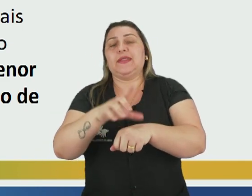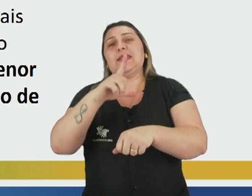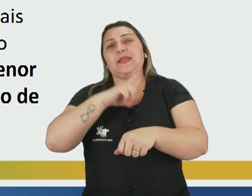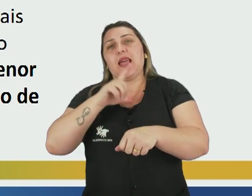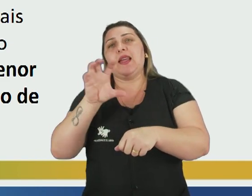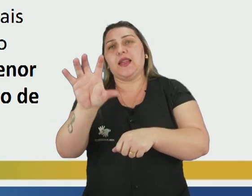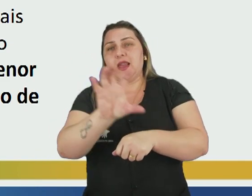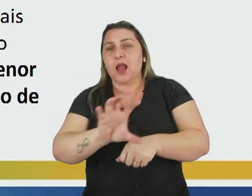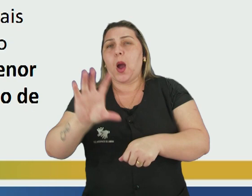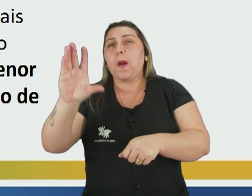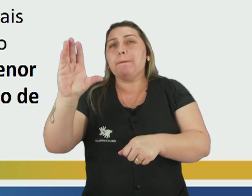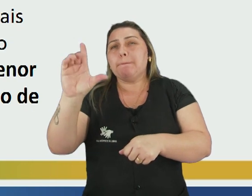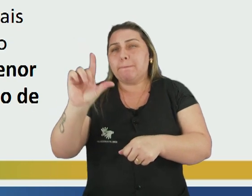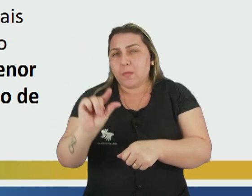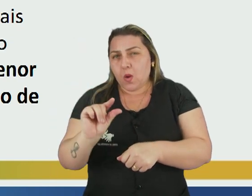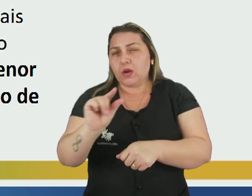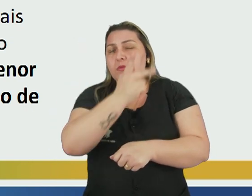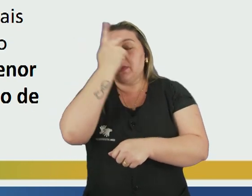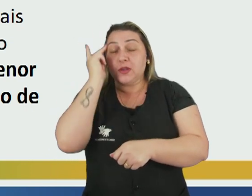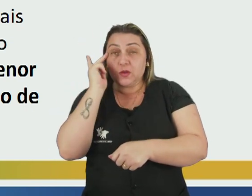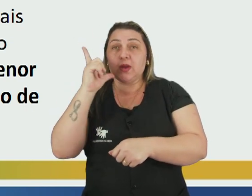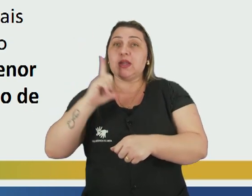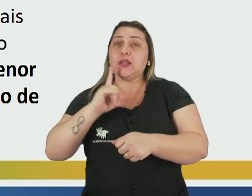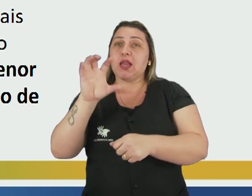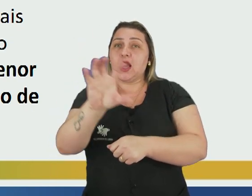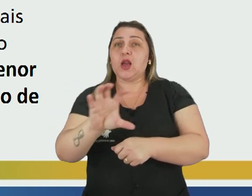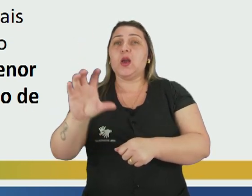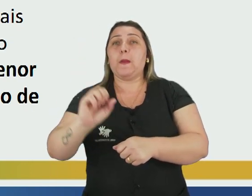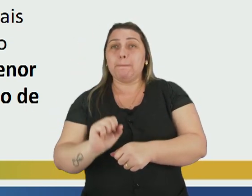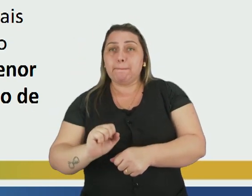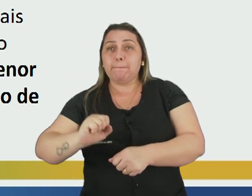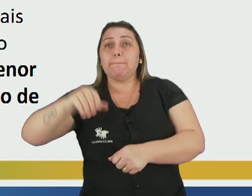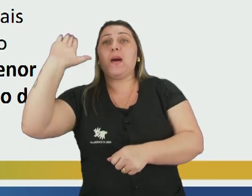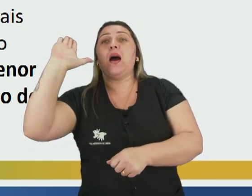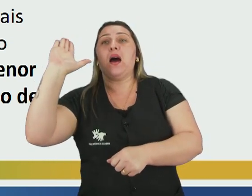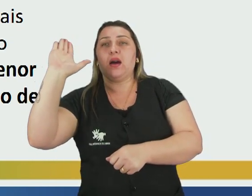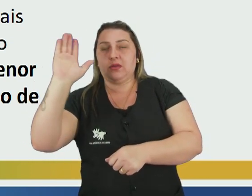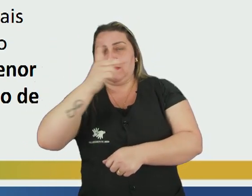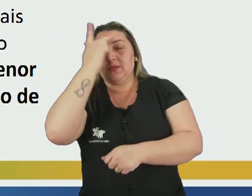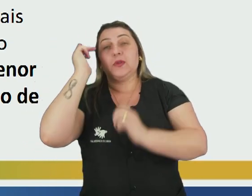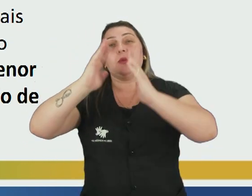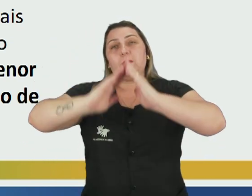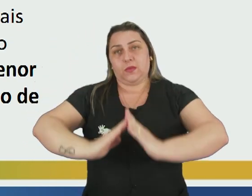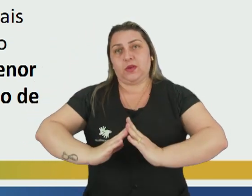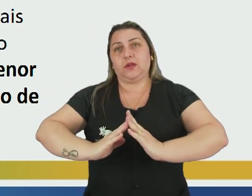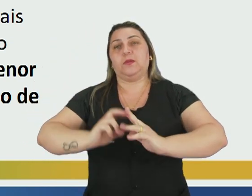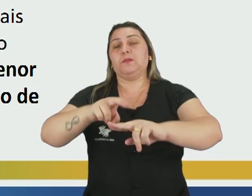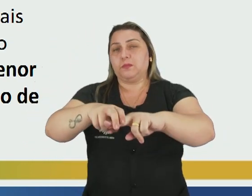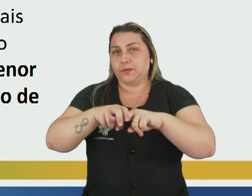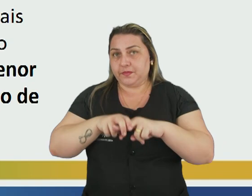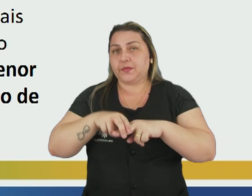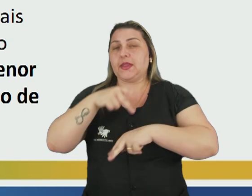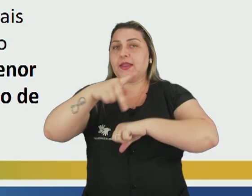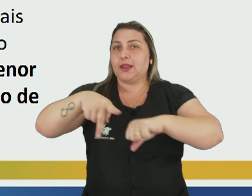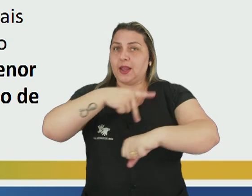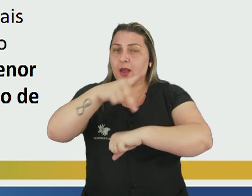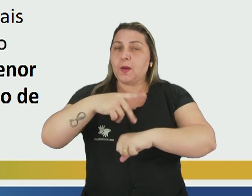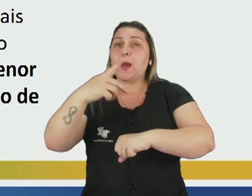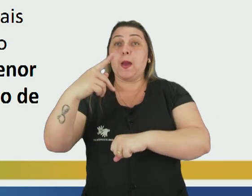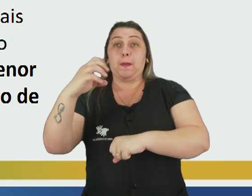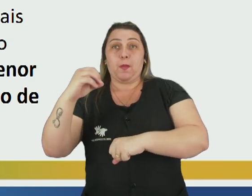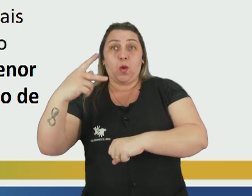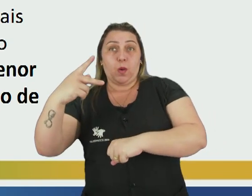com grande densidade e há regiões com baixíssima densidade. Por isso, um país muito populoso,